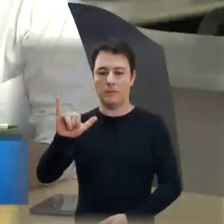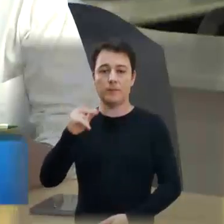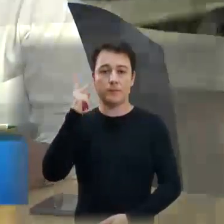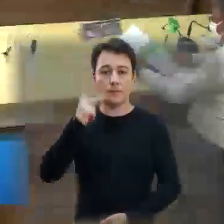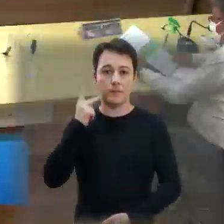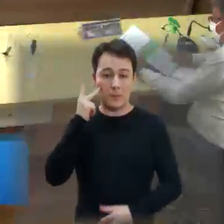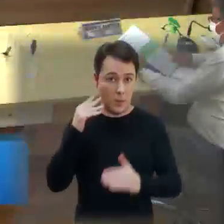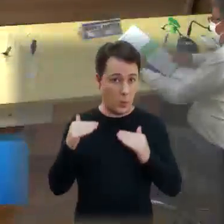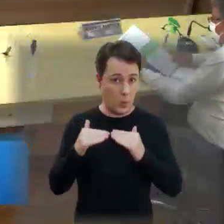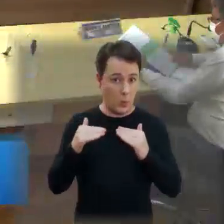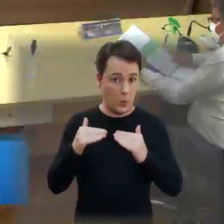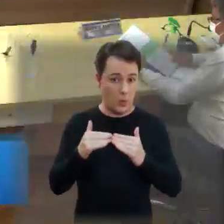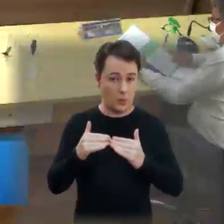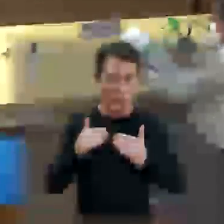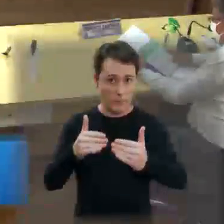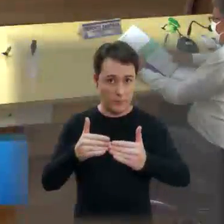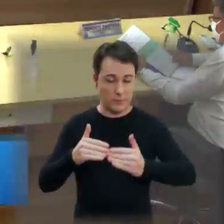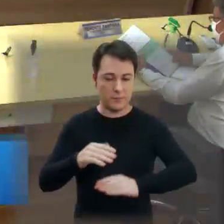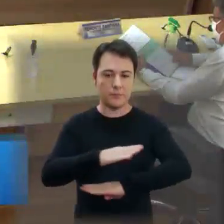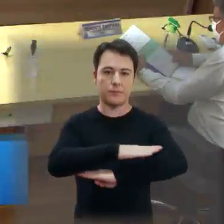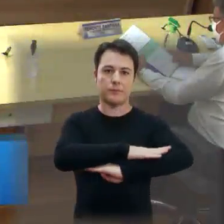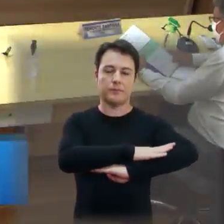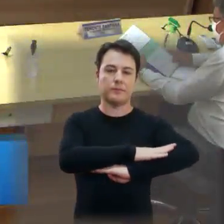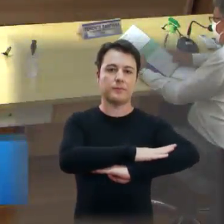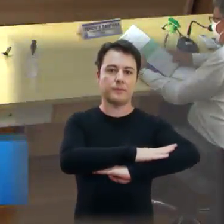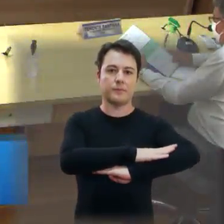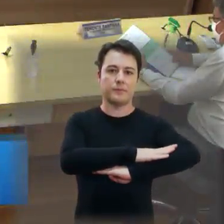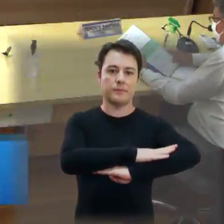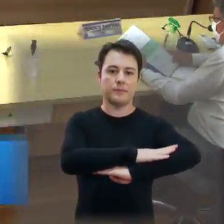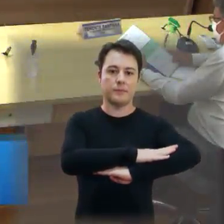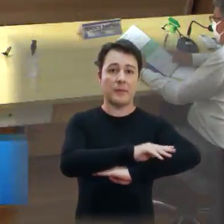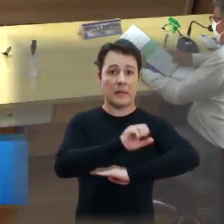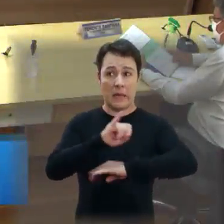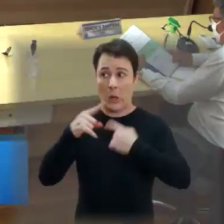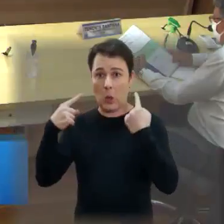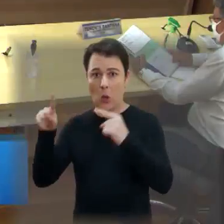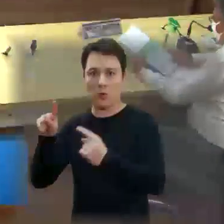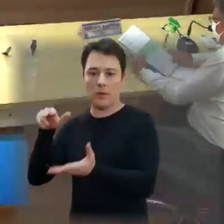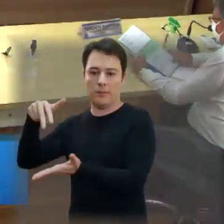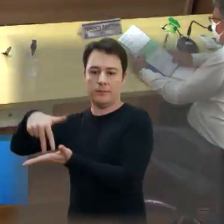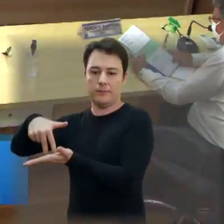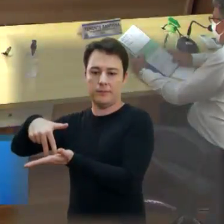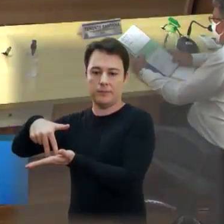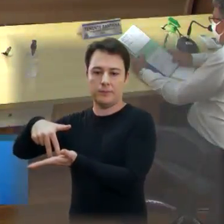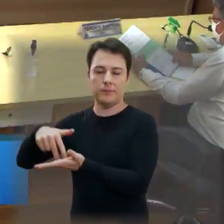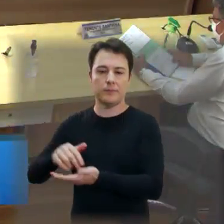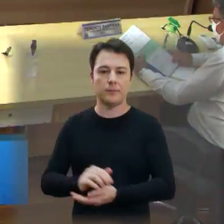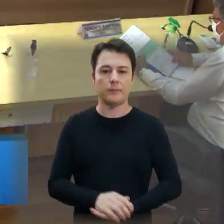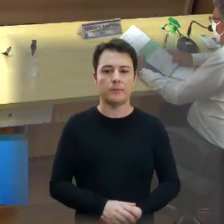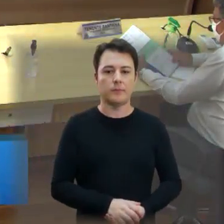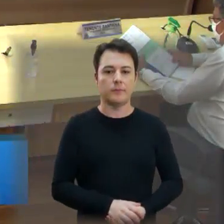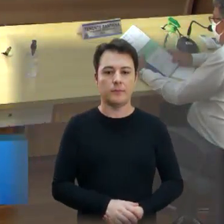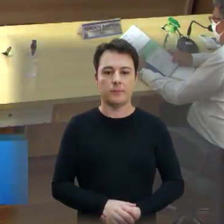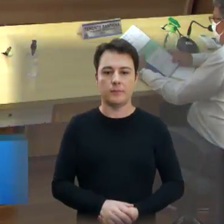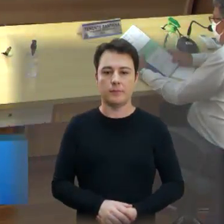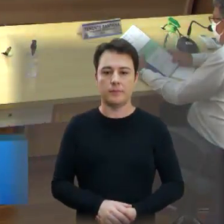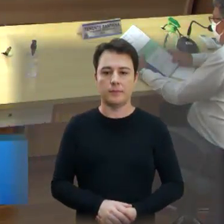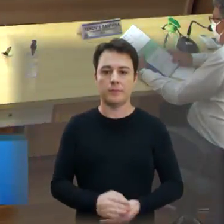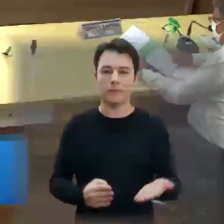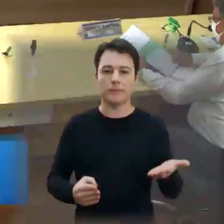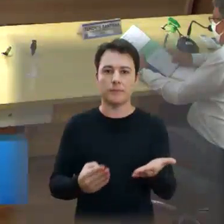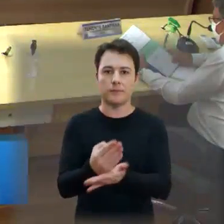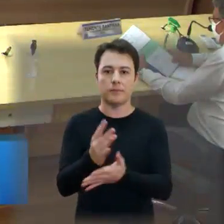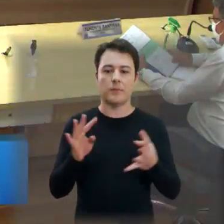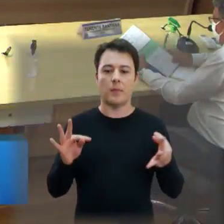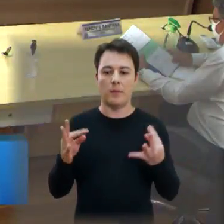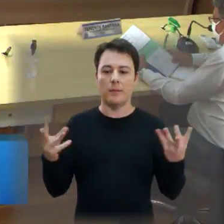Vereadores que forem favoráveis, permaneçam como estão. Os contrários se levantam. O projeto foi aprovado